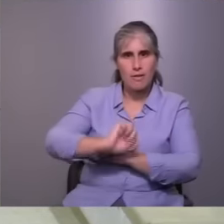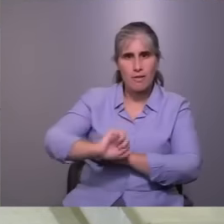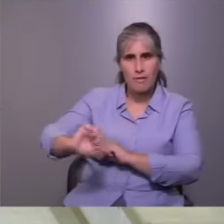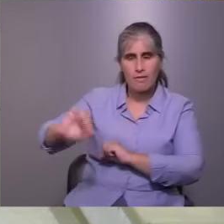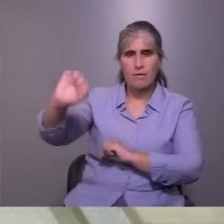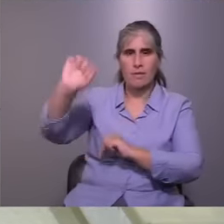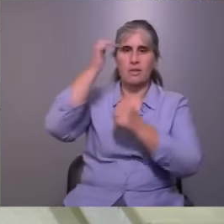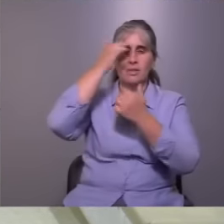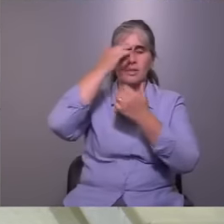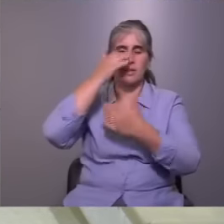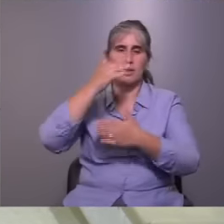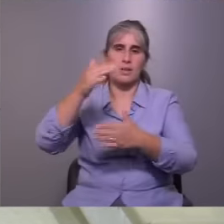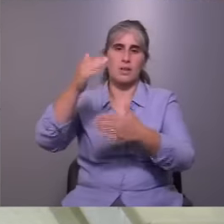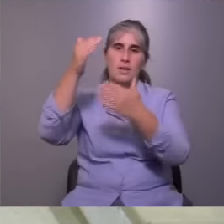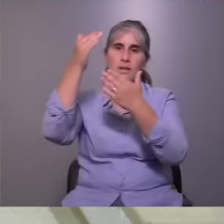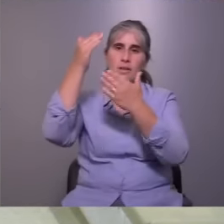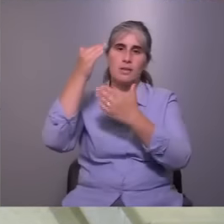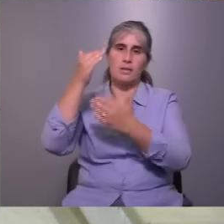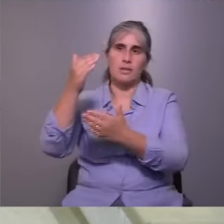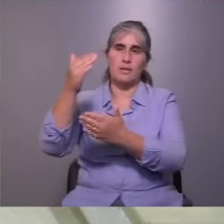salve.